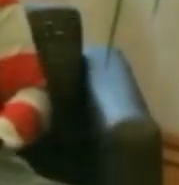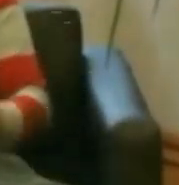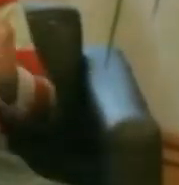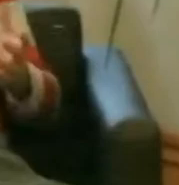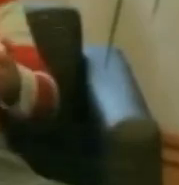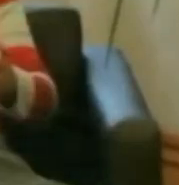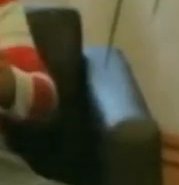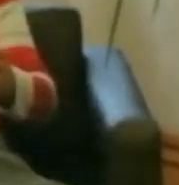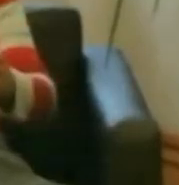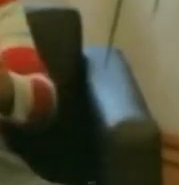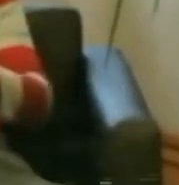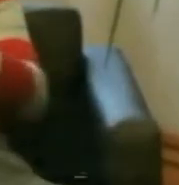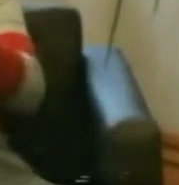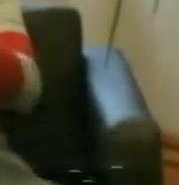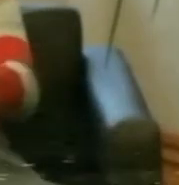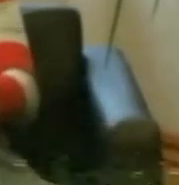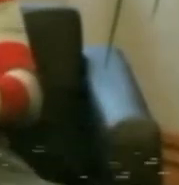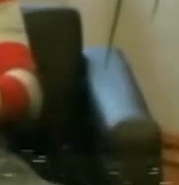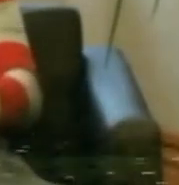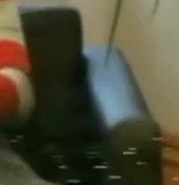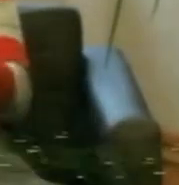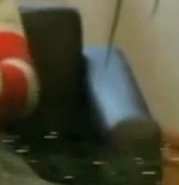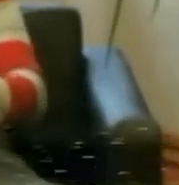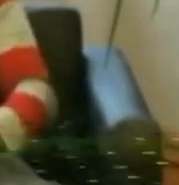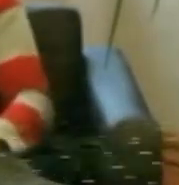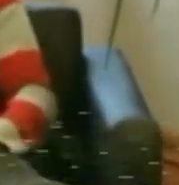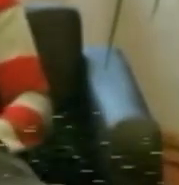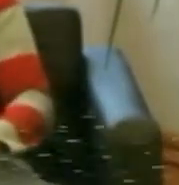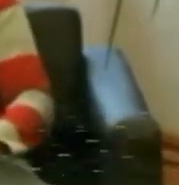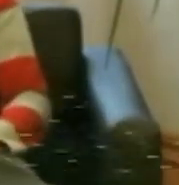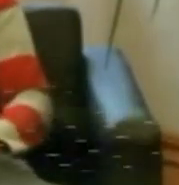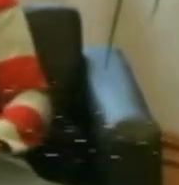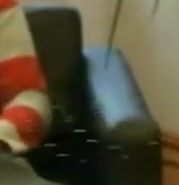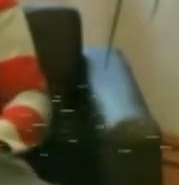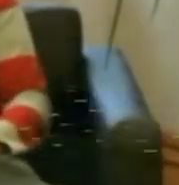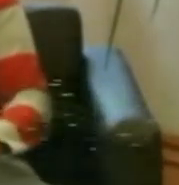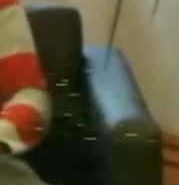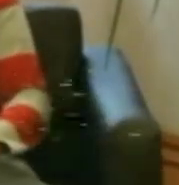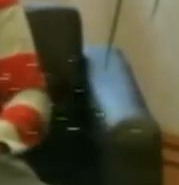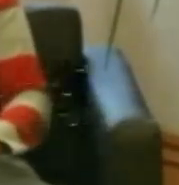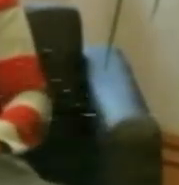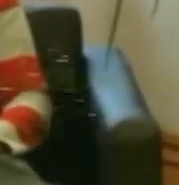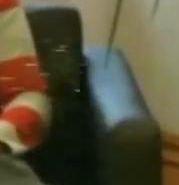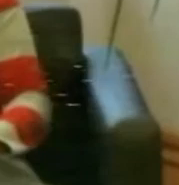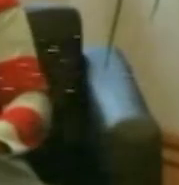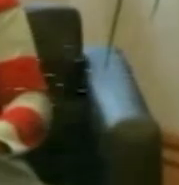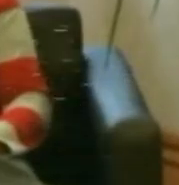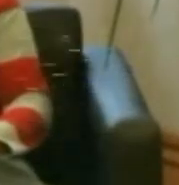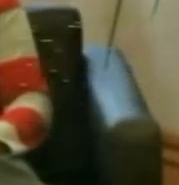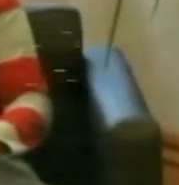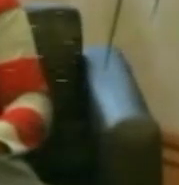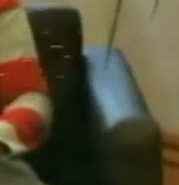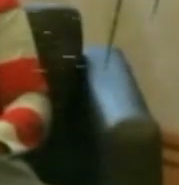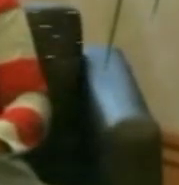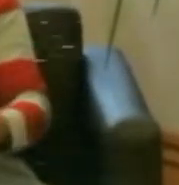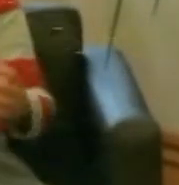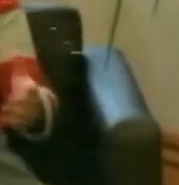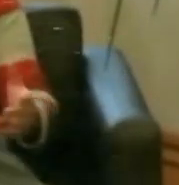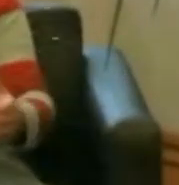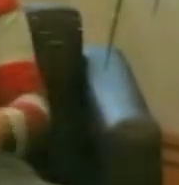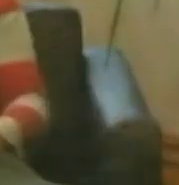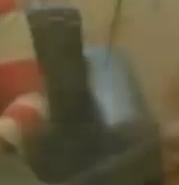PIB. Homens, aproveitem aí o Holy Hour, não deixe de participar desse encontro. E você também que ainda não conhece o stand da